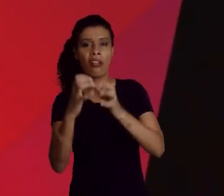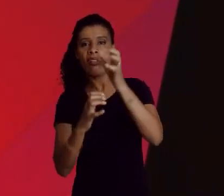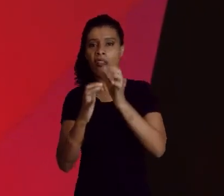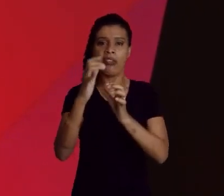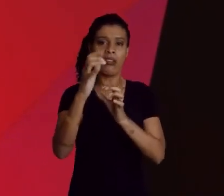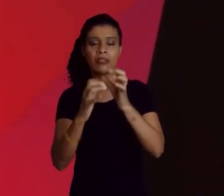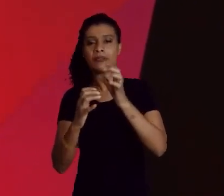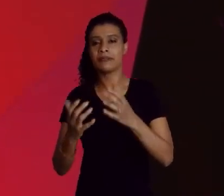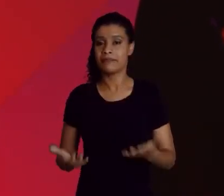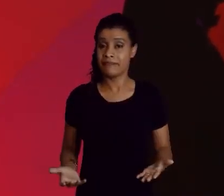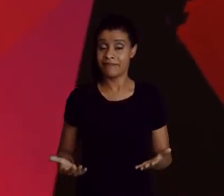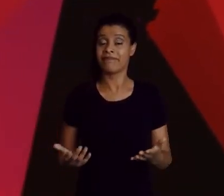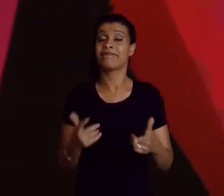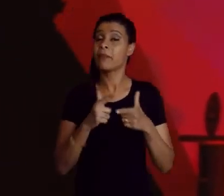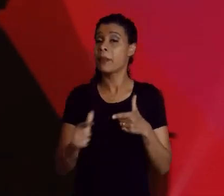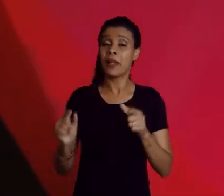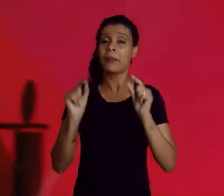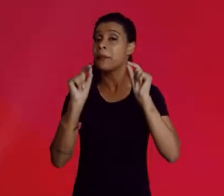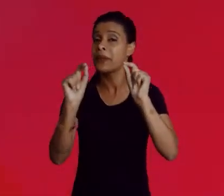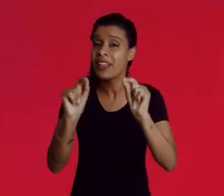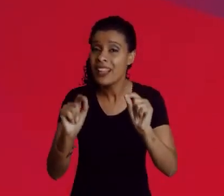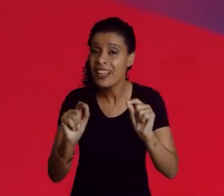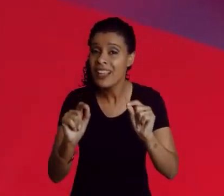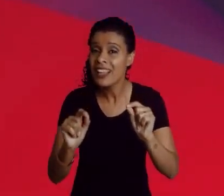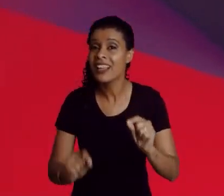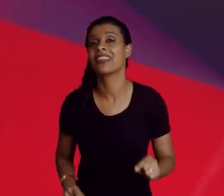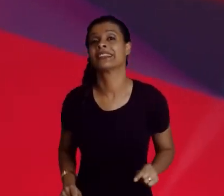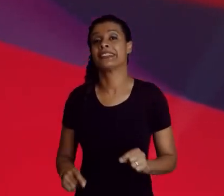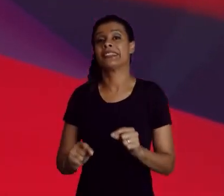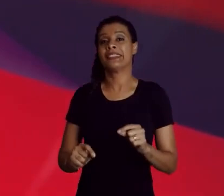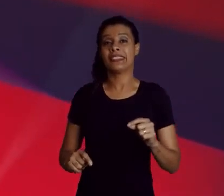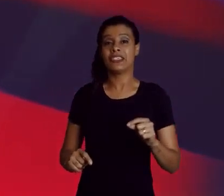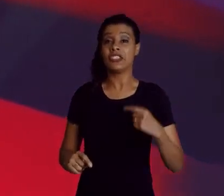nós sempre queremos ter razão no relacionamento.